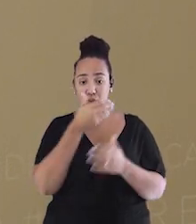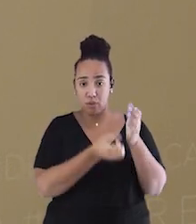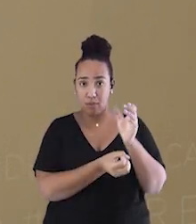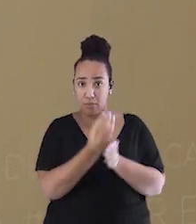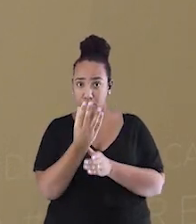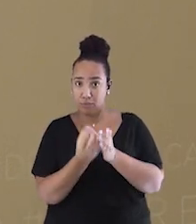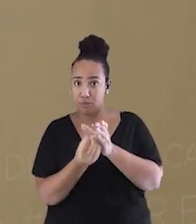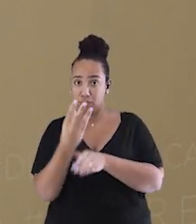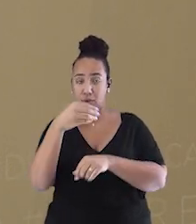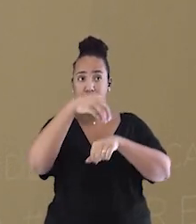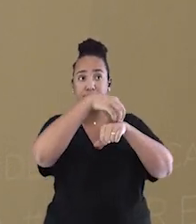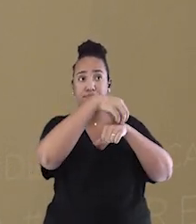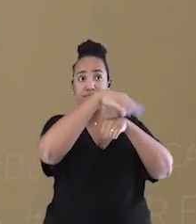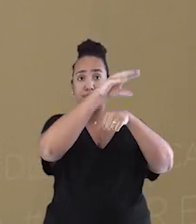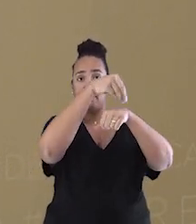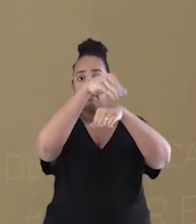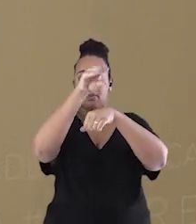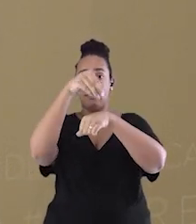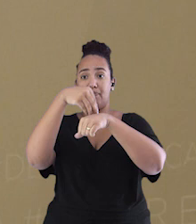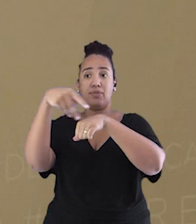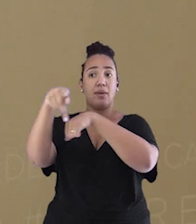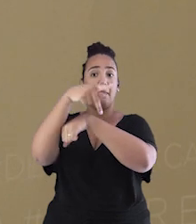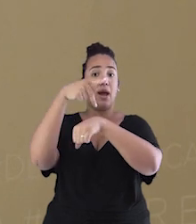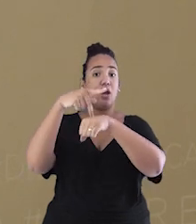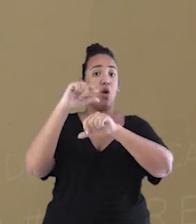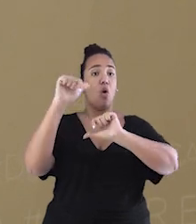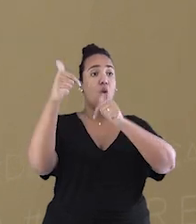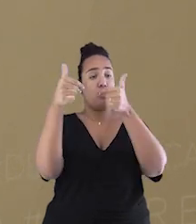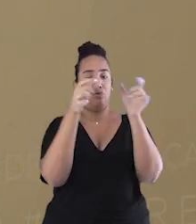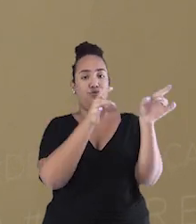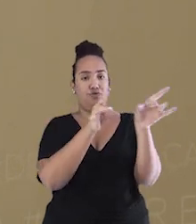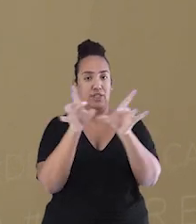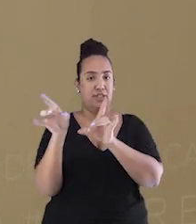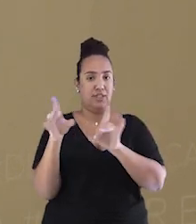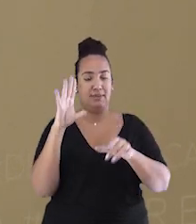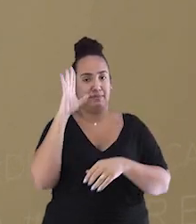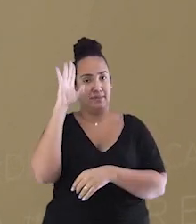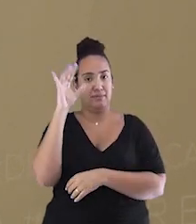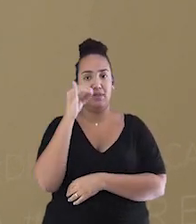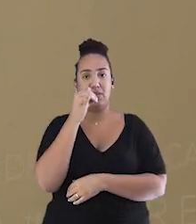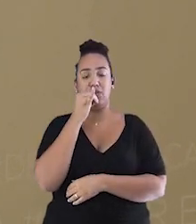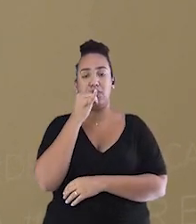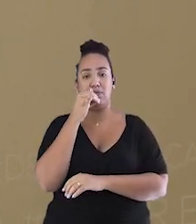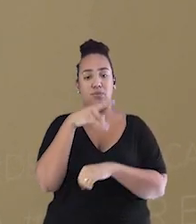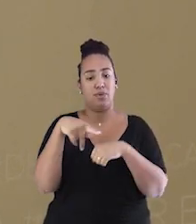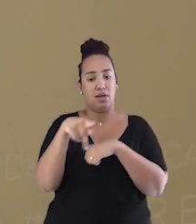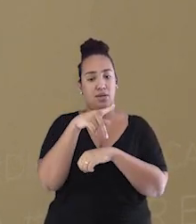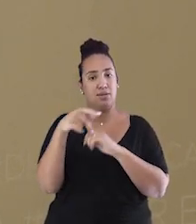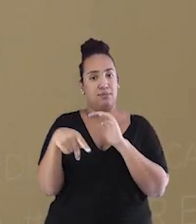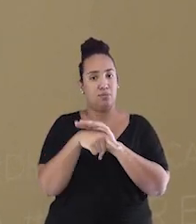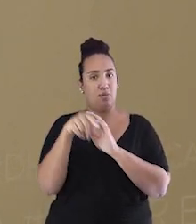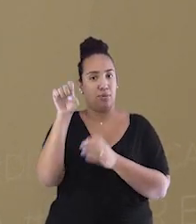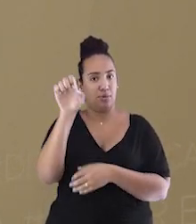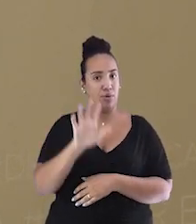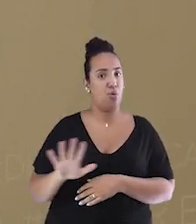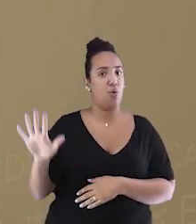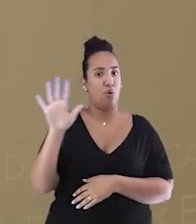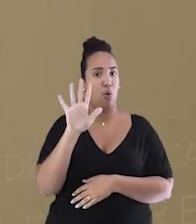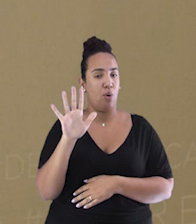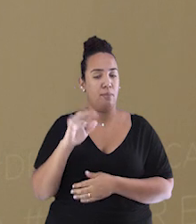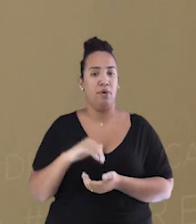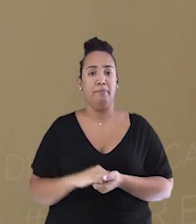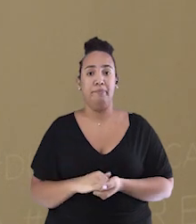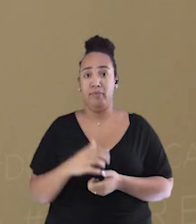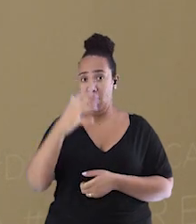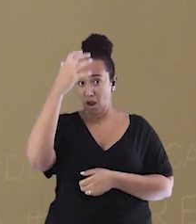exportada, ou seja, vendida para outros países, principalmente países da Europa. Ele era